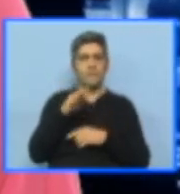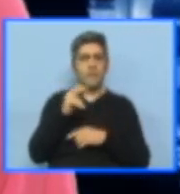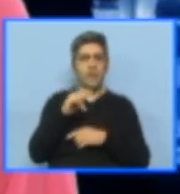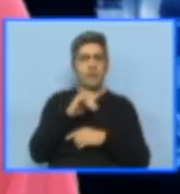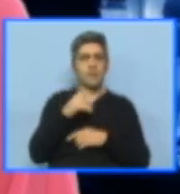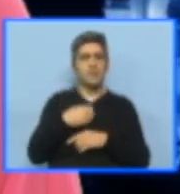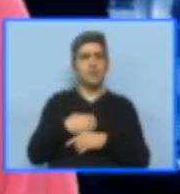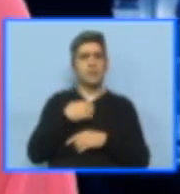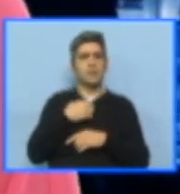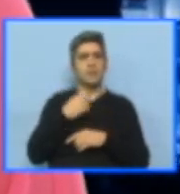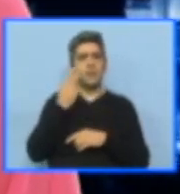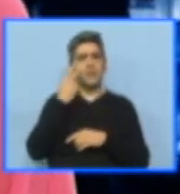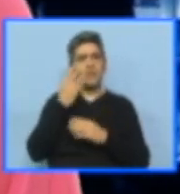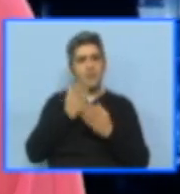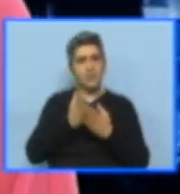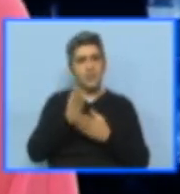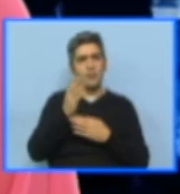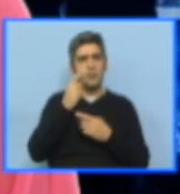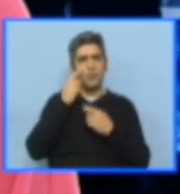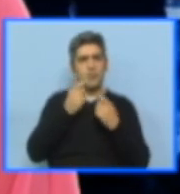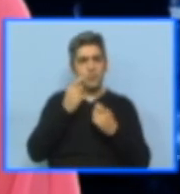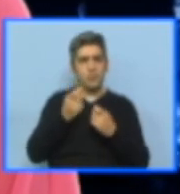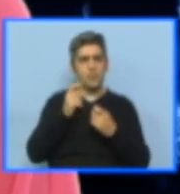um sentido para a vida e para o que procuram.